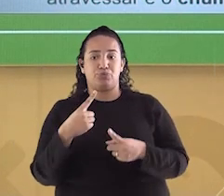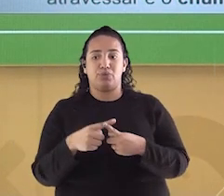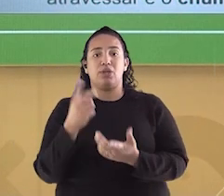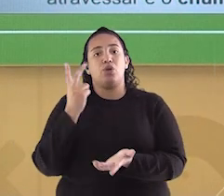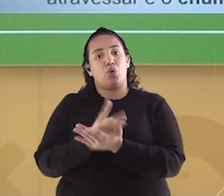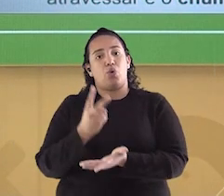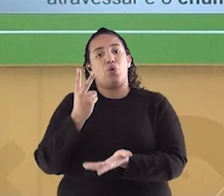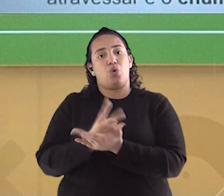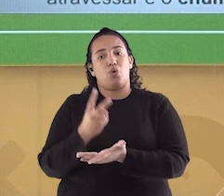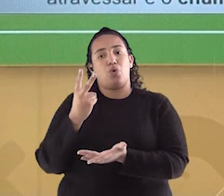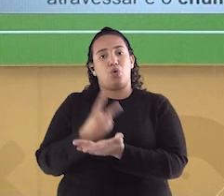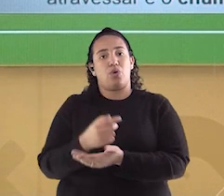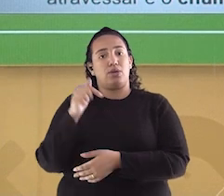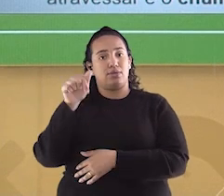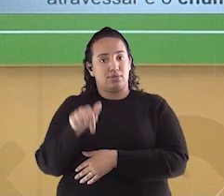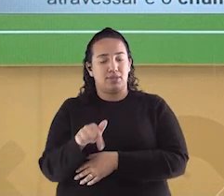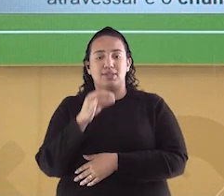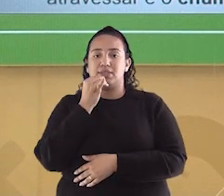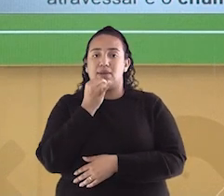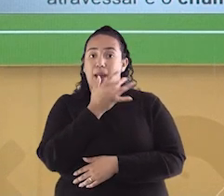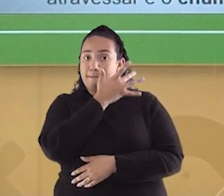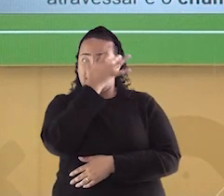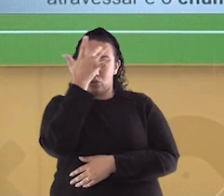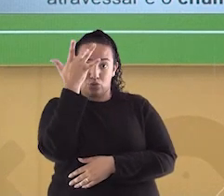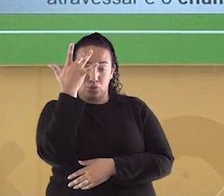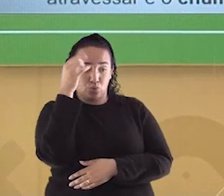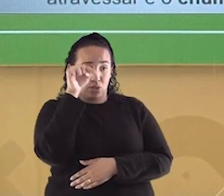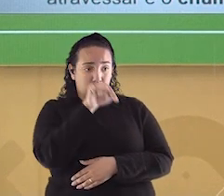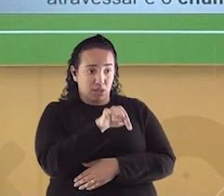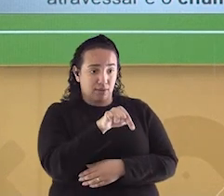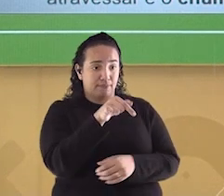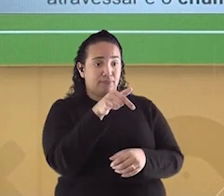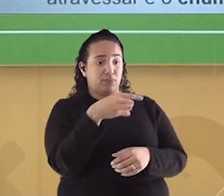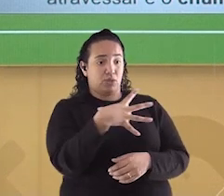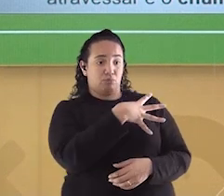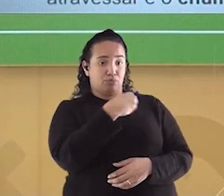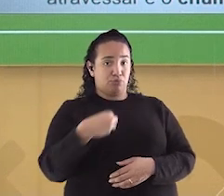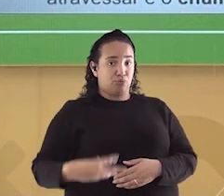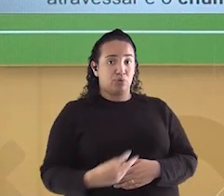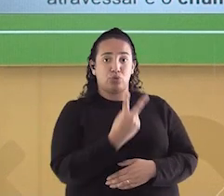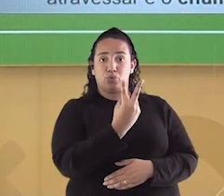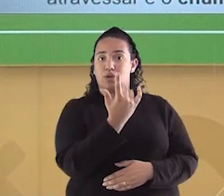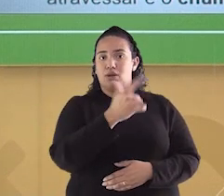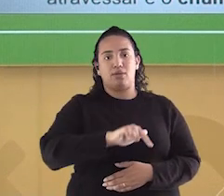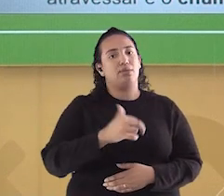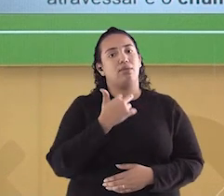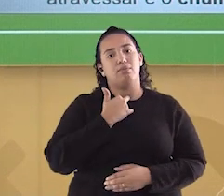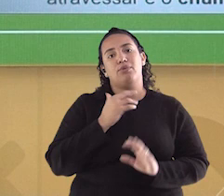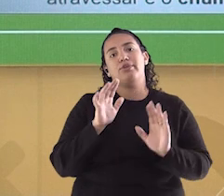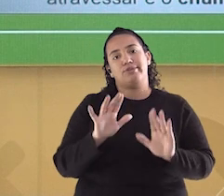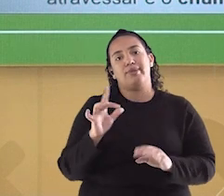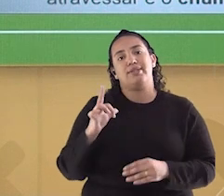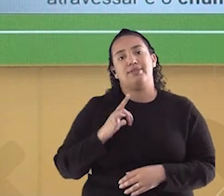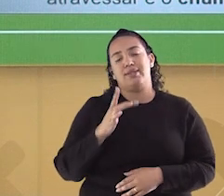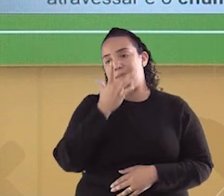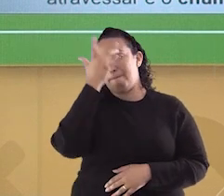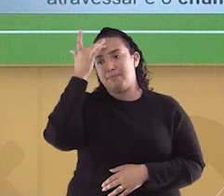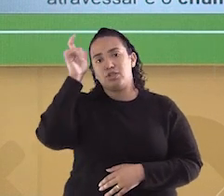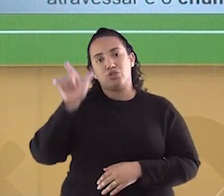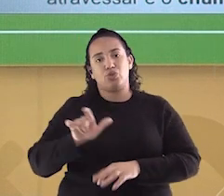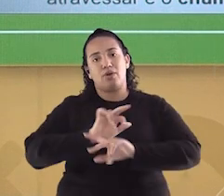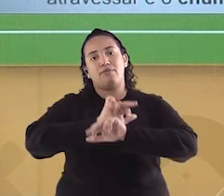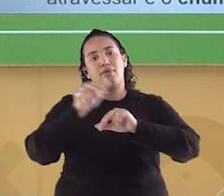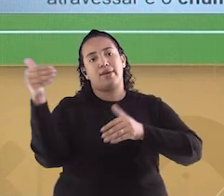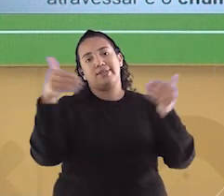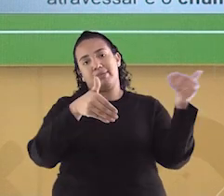ali e não possa fazer outro em seguida, o operador da máquina vai estar atendendo um paciente, depois outro, e depois outro, depois outro. Ou seja, a exposição dele é